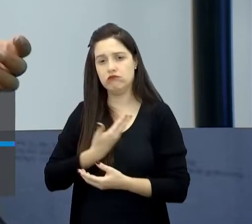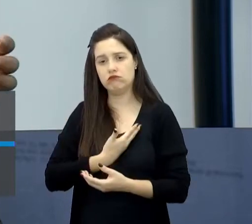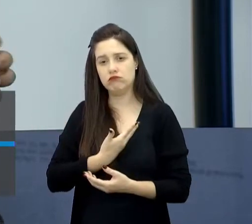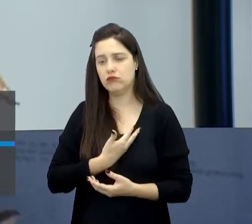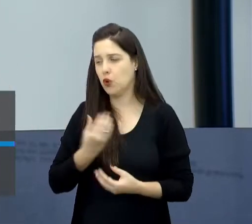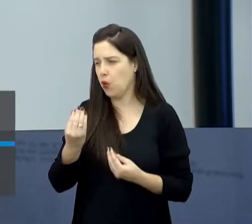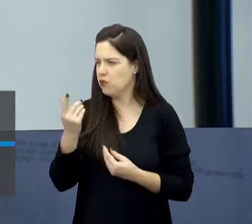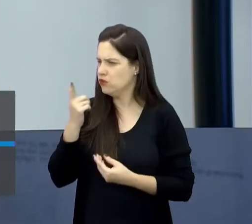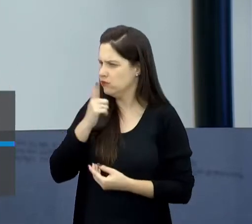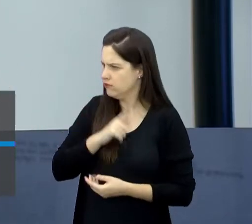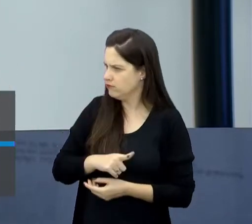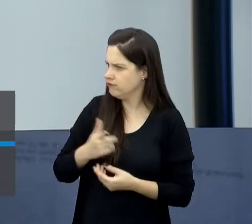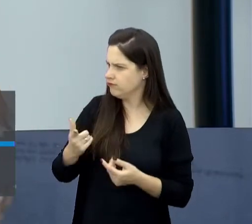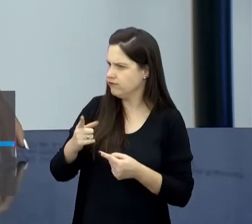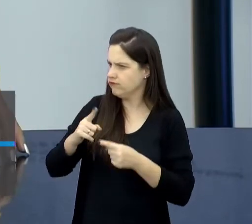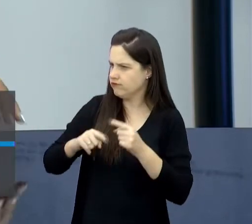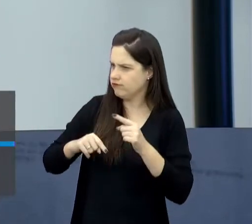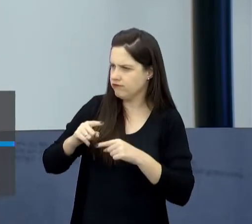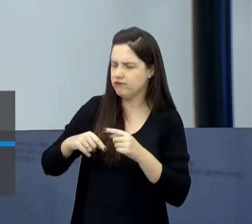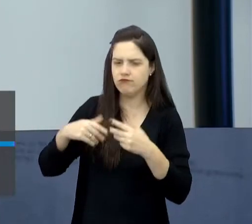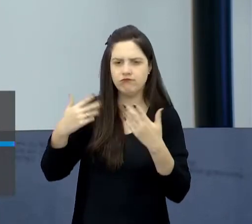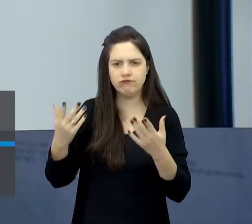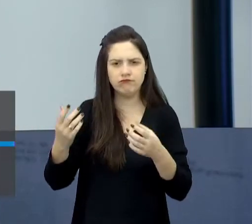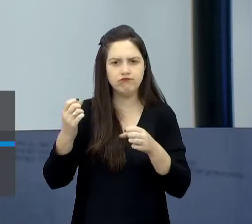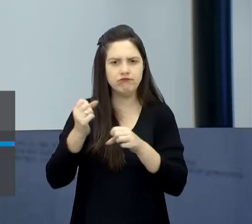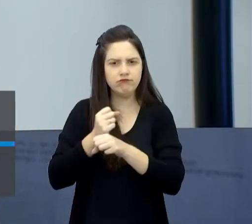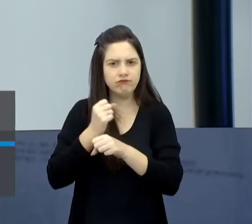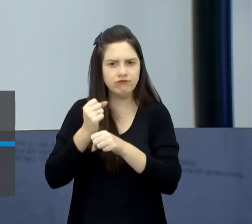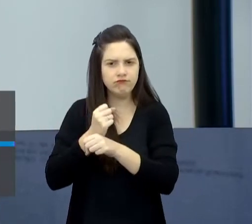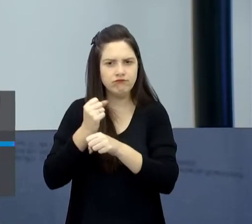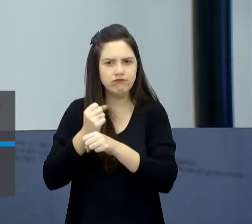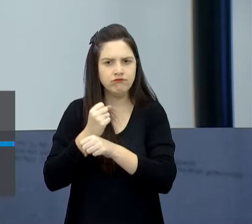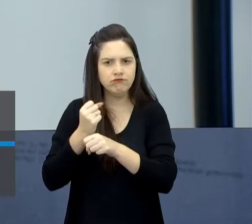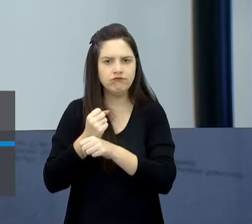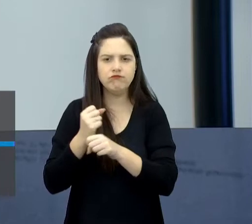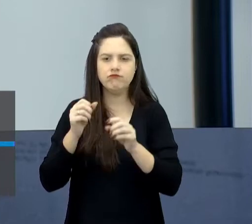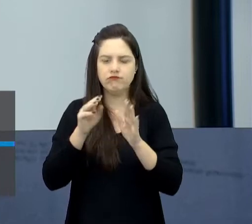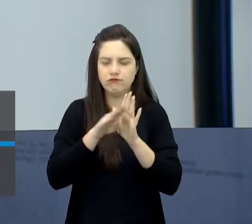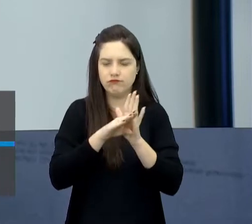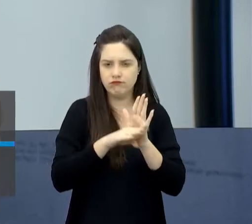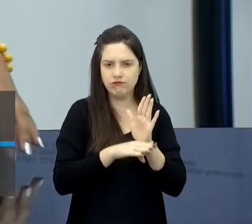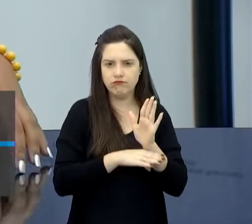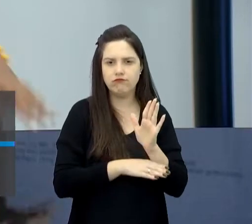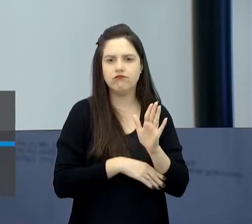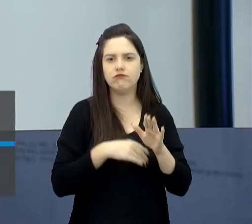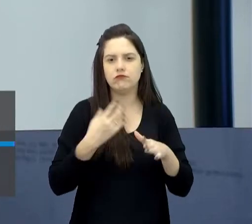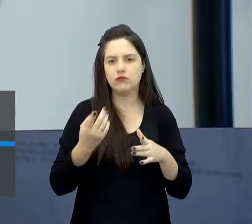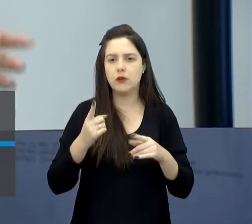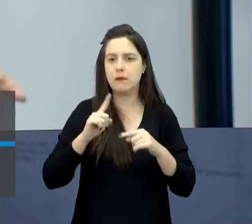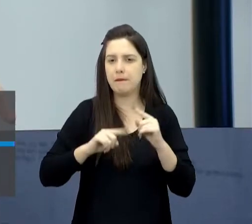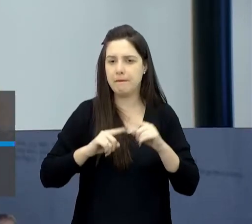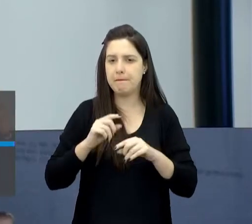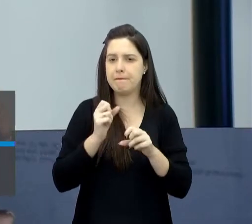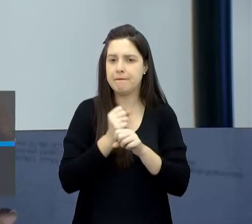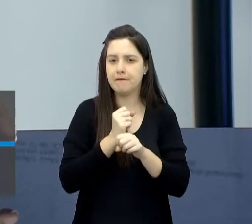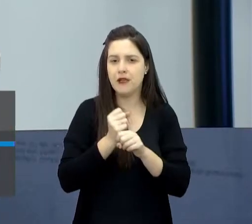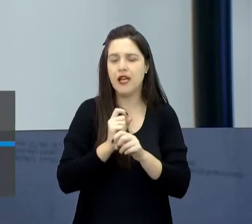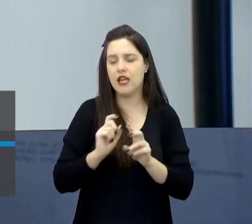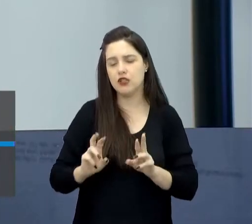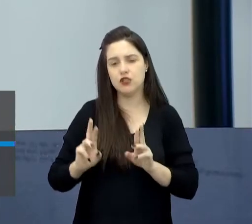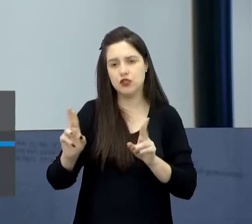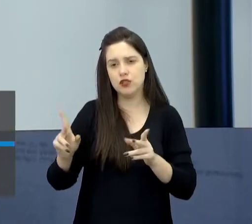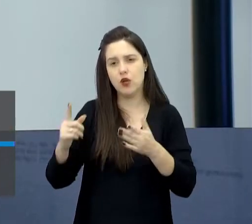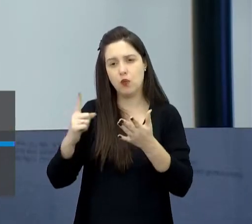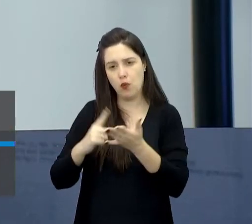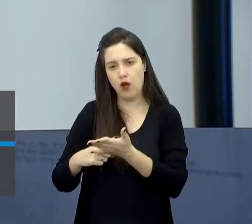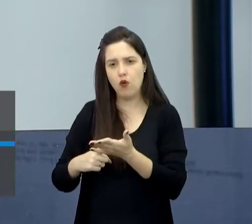conseguiu a questão do material e mão de obra. Então, o orçamento, nós normalmente associamos a isso, a material e mão de obra de alguma coisa. De um